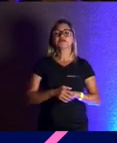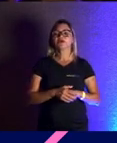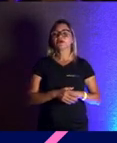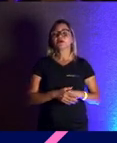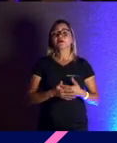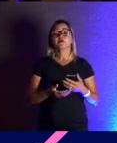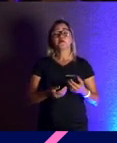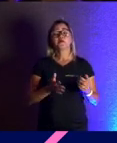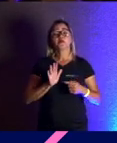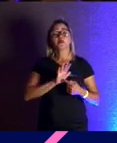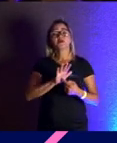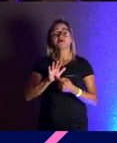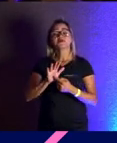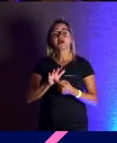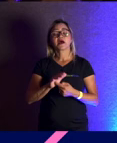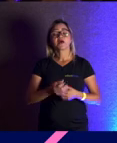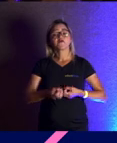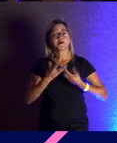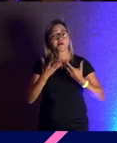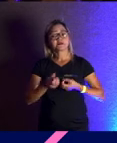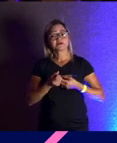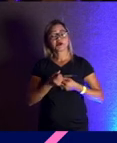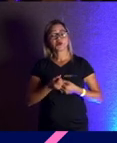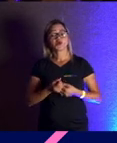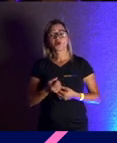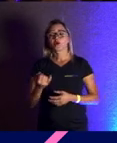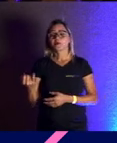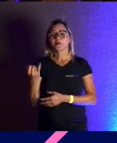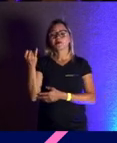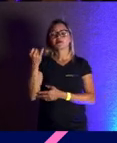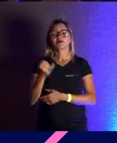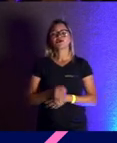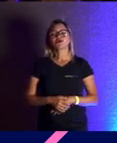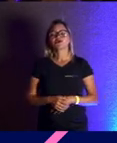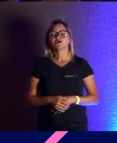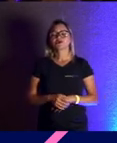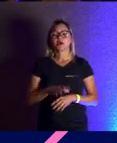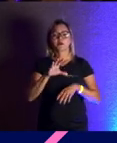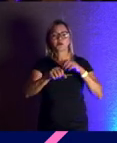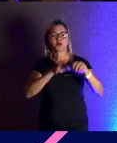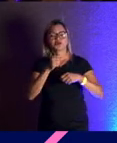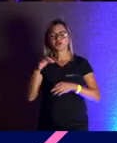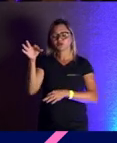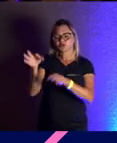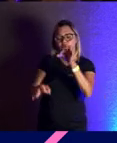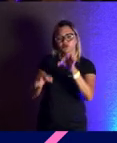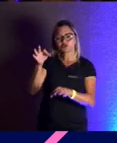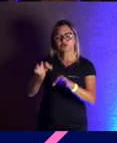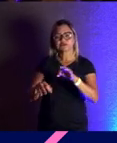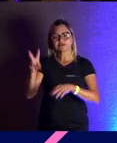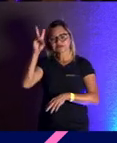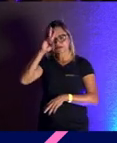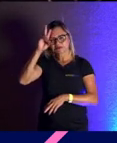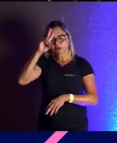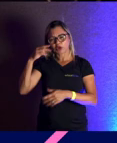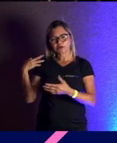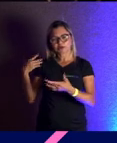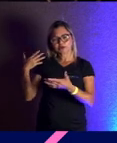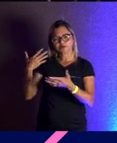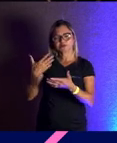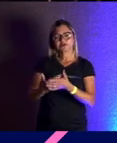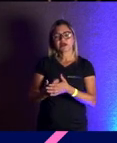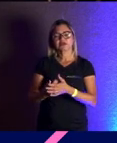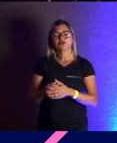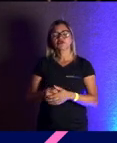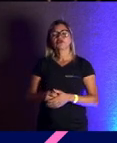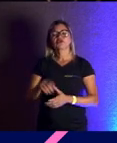Mostrar como a mentalidade torna uma poderosa ferramenta na busca de justiça, na preparação histórica, em caso de